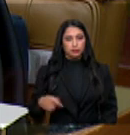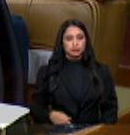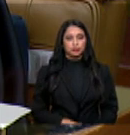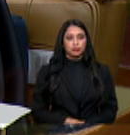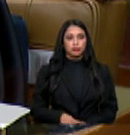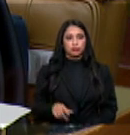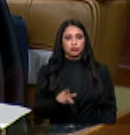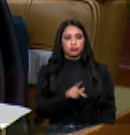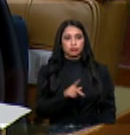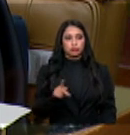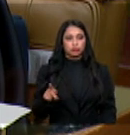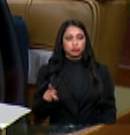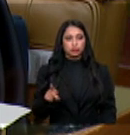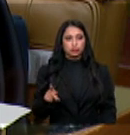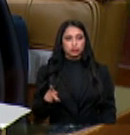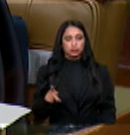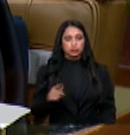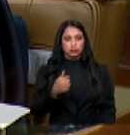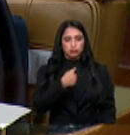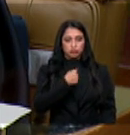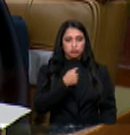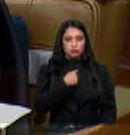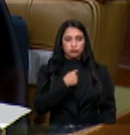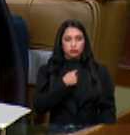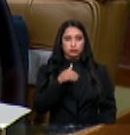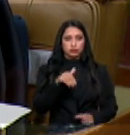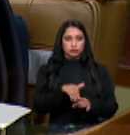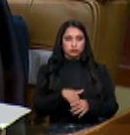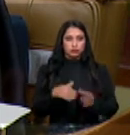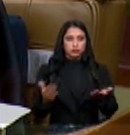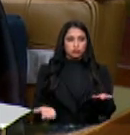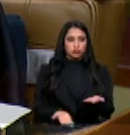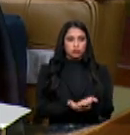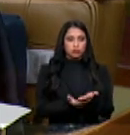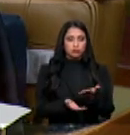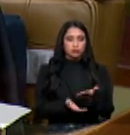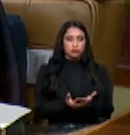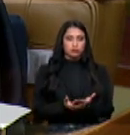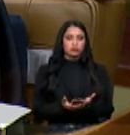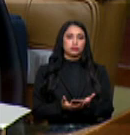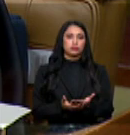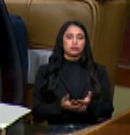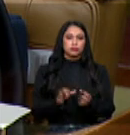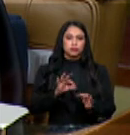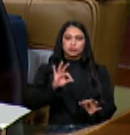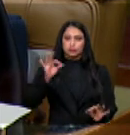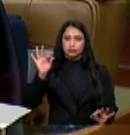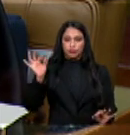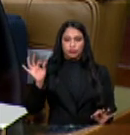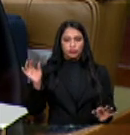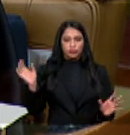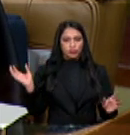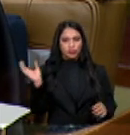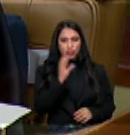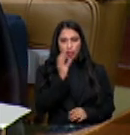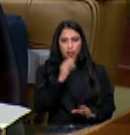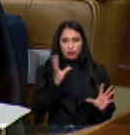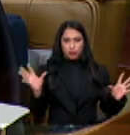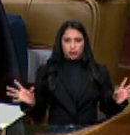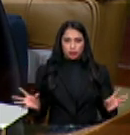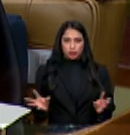grisalho, veste a toga preta por cima do terno azul marinho, camisa branca, gravata de finas listras